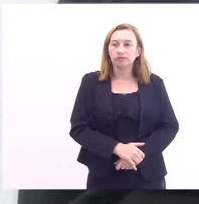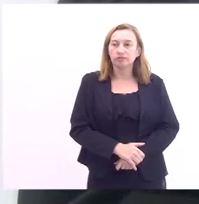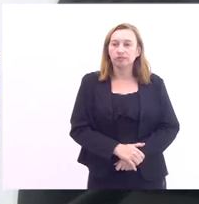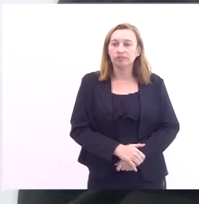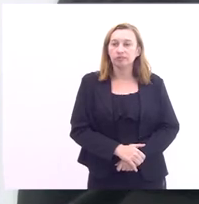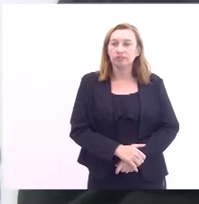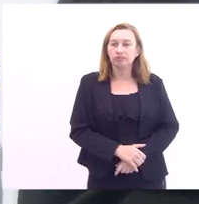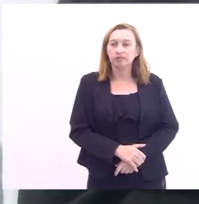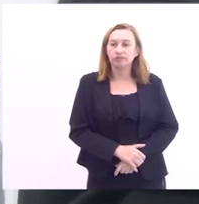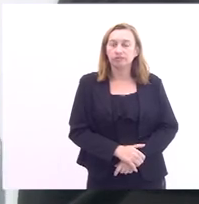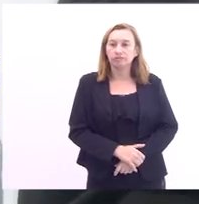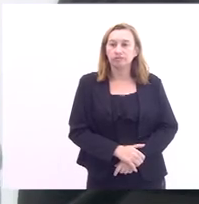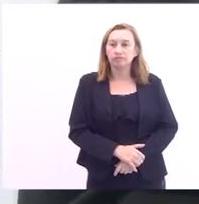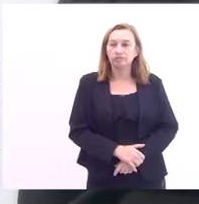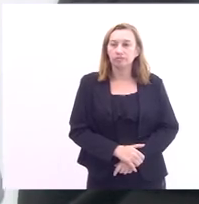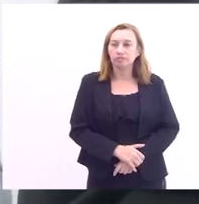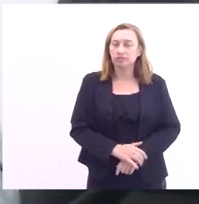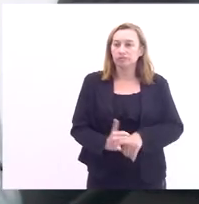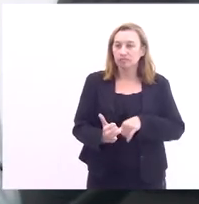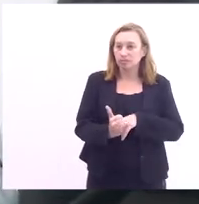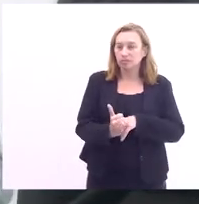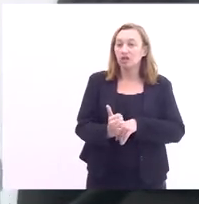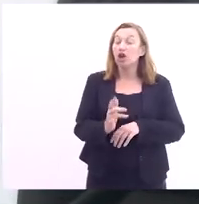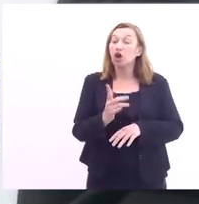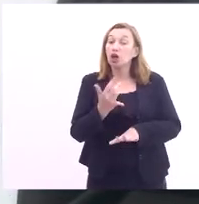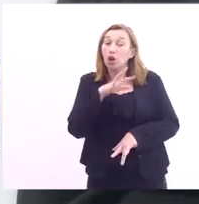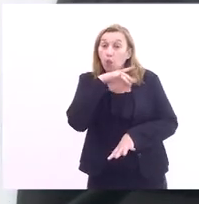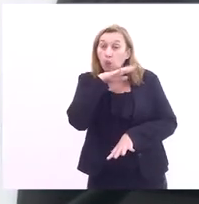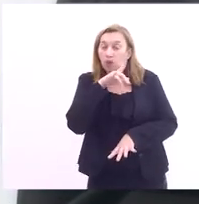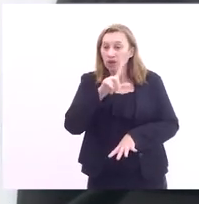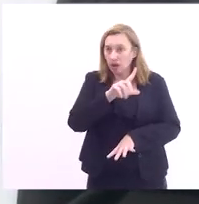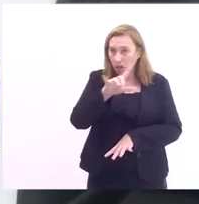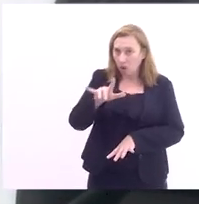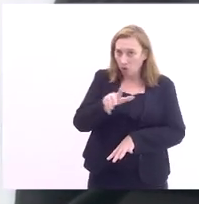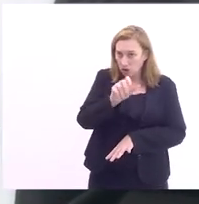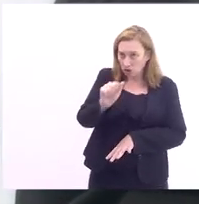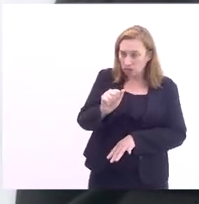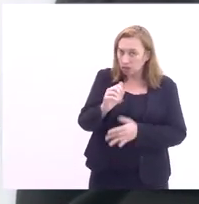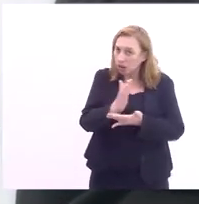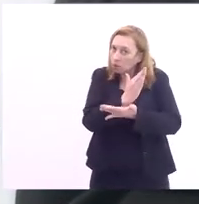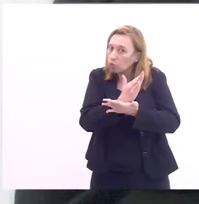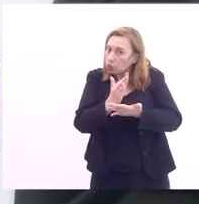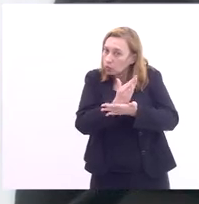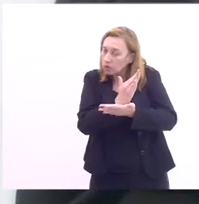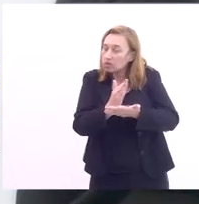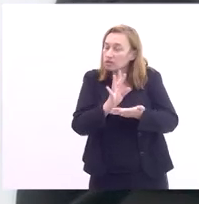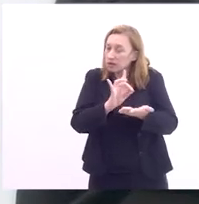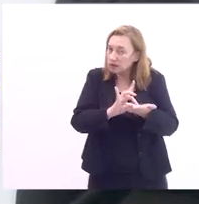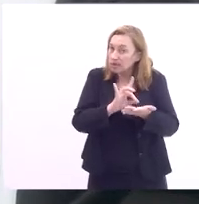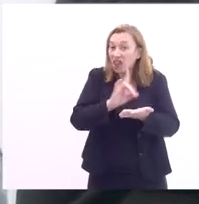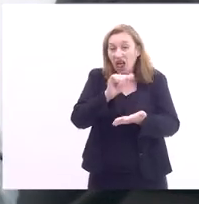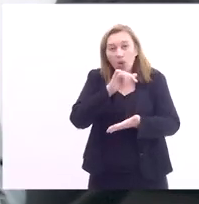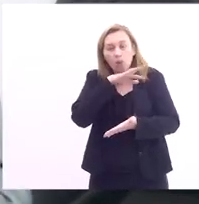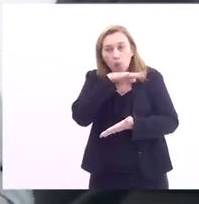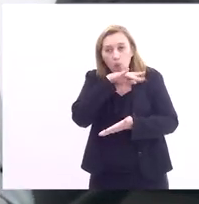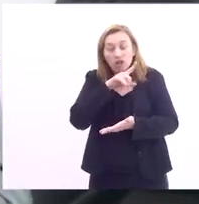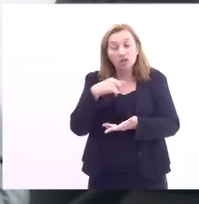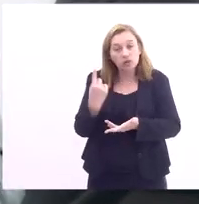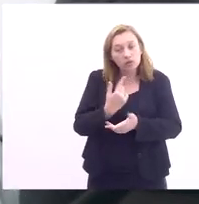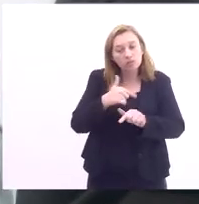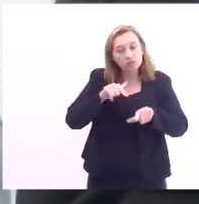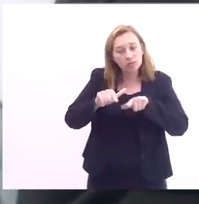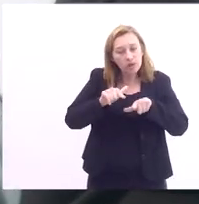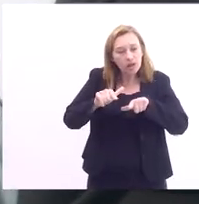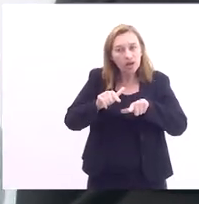é prestado nas lojas, que é ruim. Não são todas, mas são algumas que realmente são ruins, e que nós vamos trabalhar para